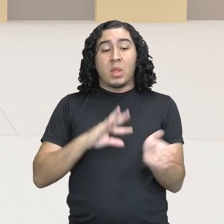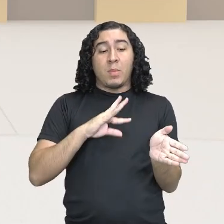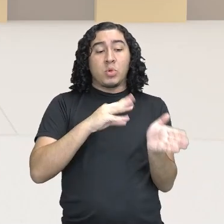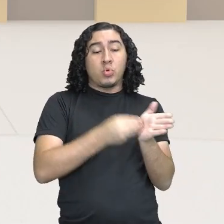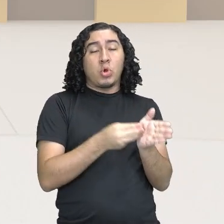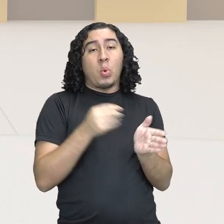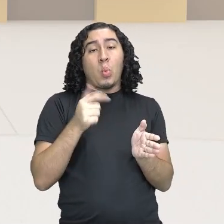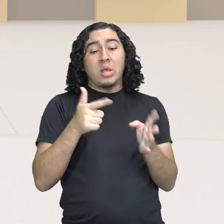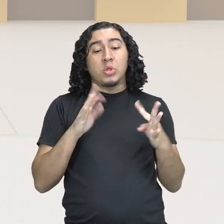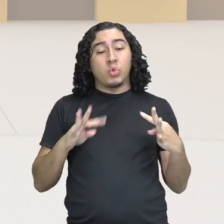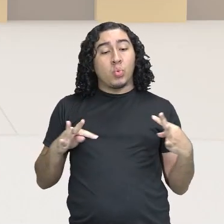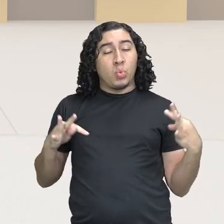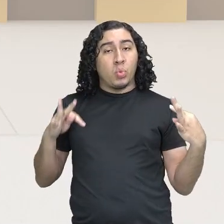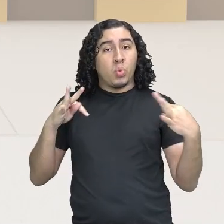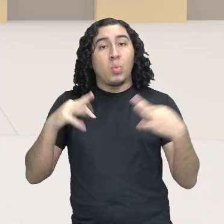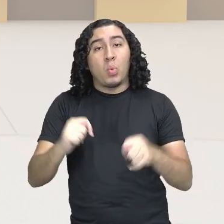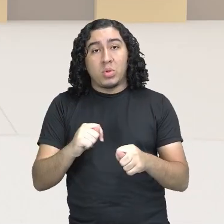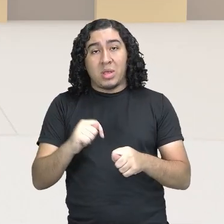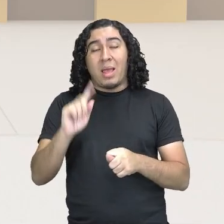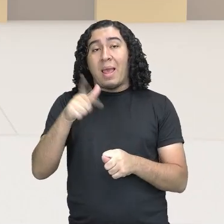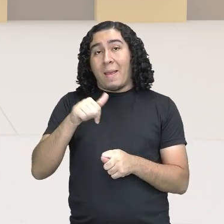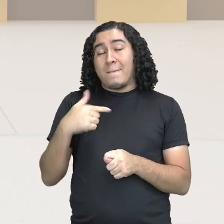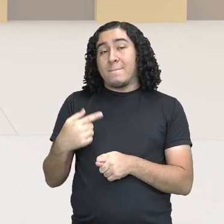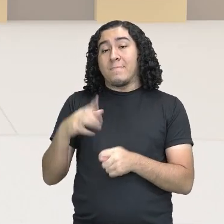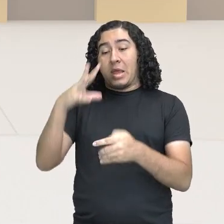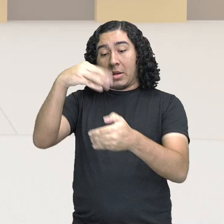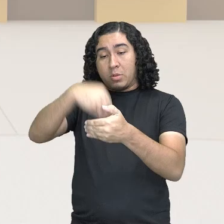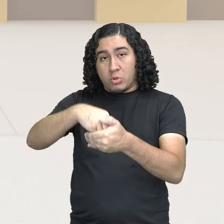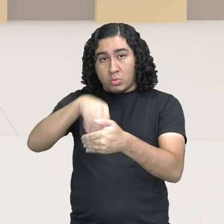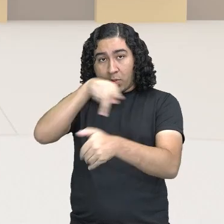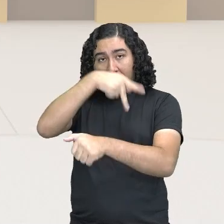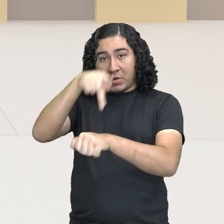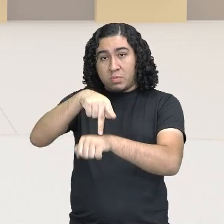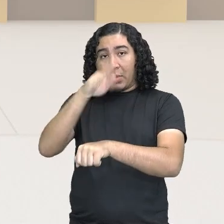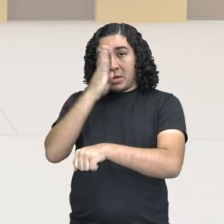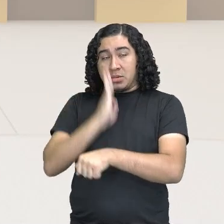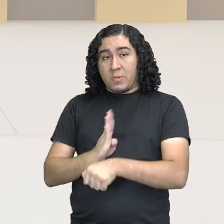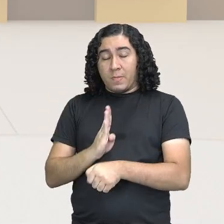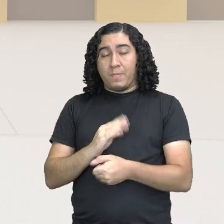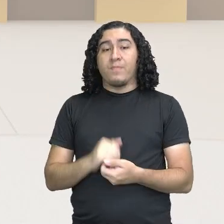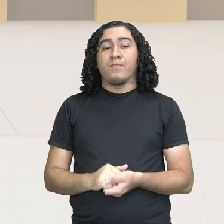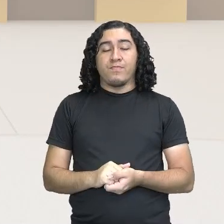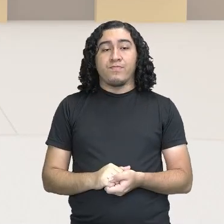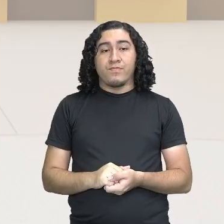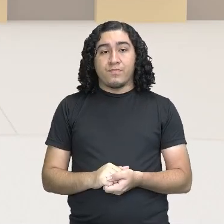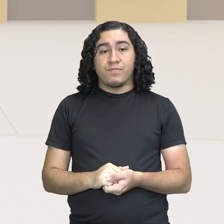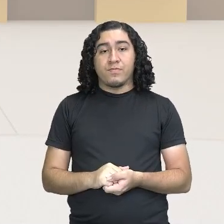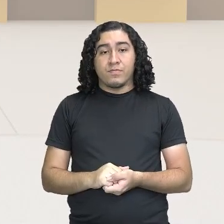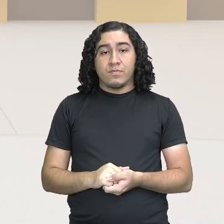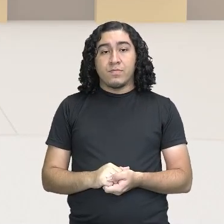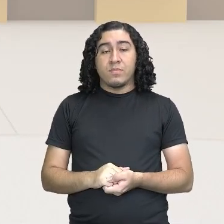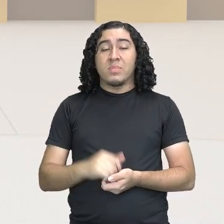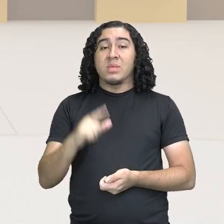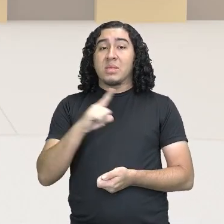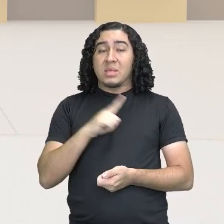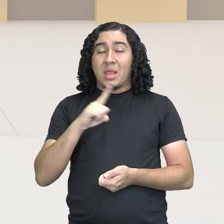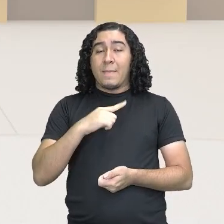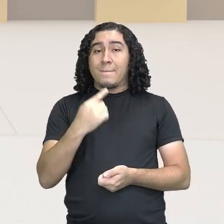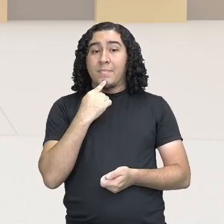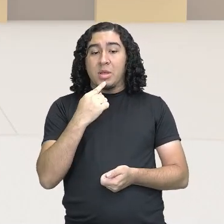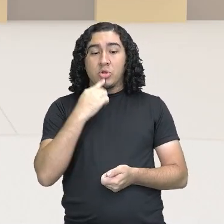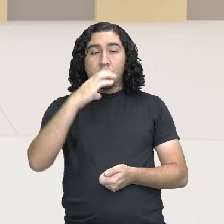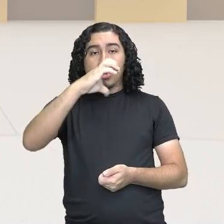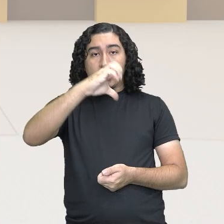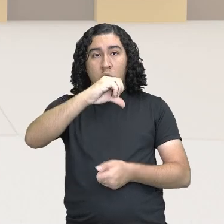quase que na sua totalidade, ela pertence ao território brasileiro. Pertence aos 9 estados, a todos